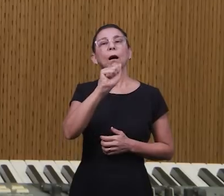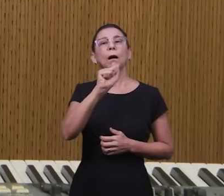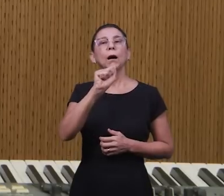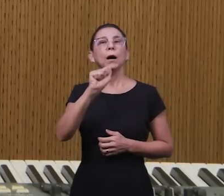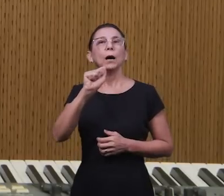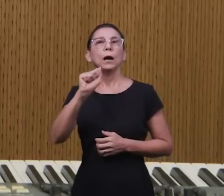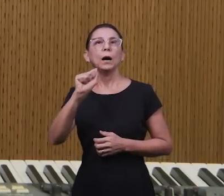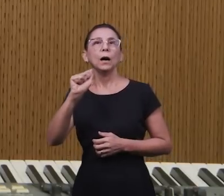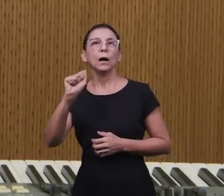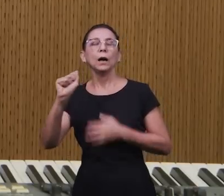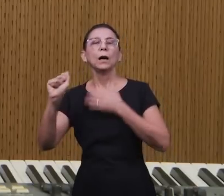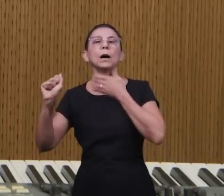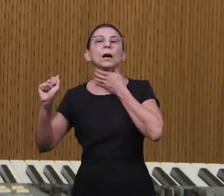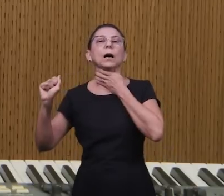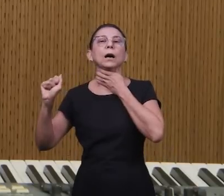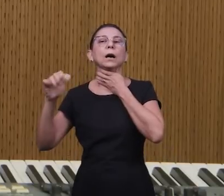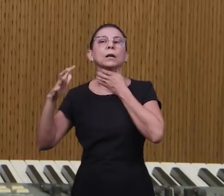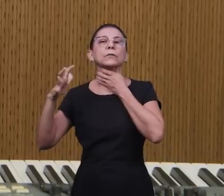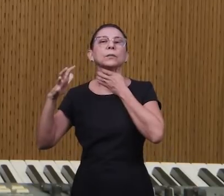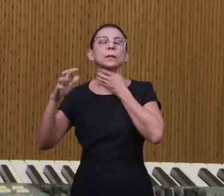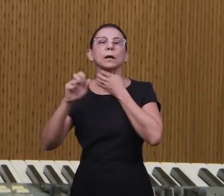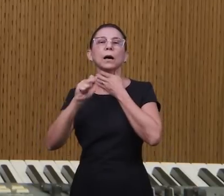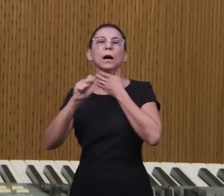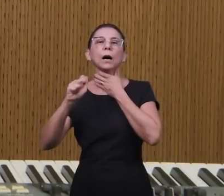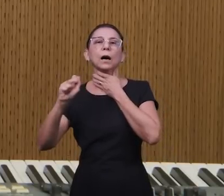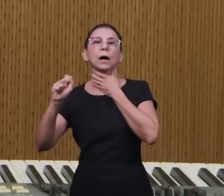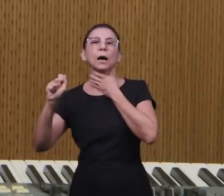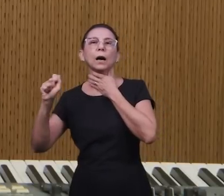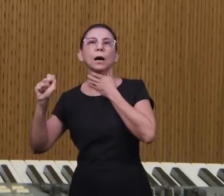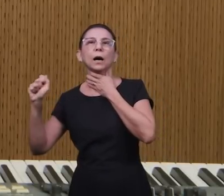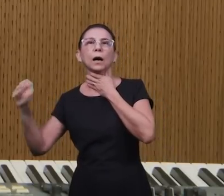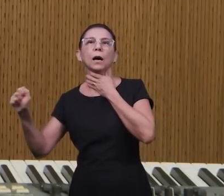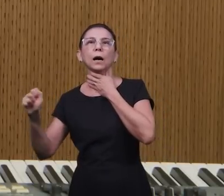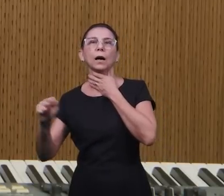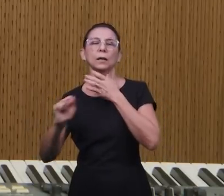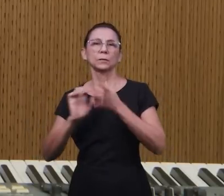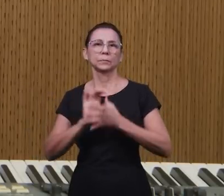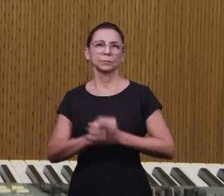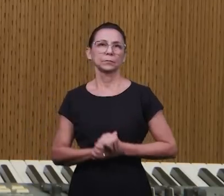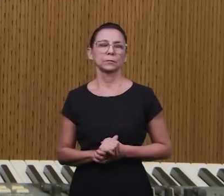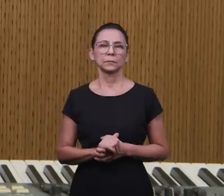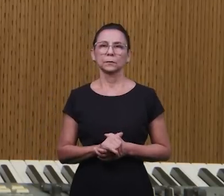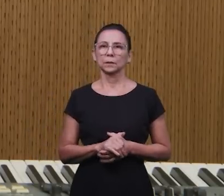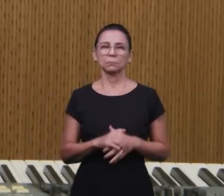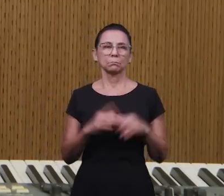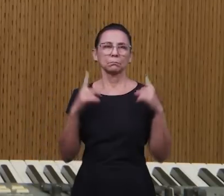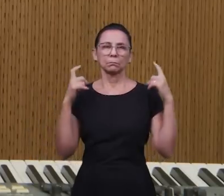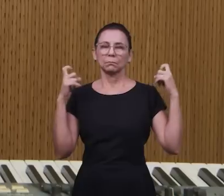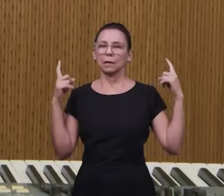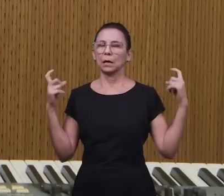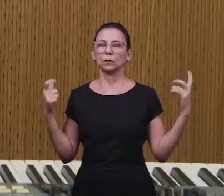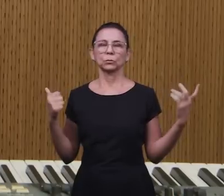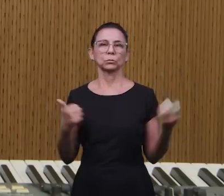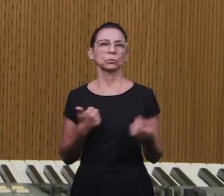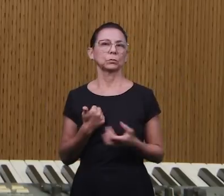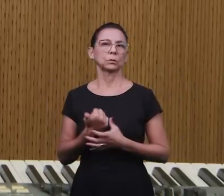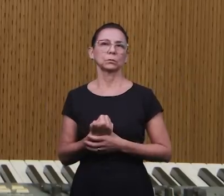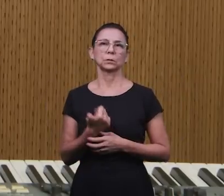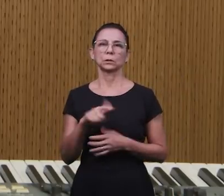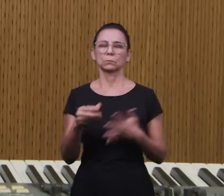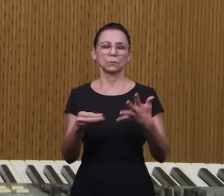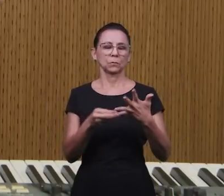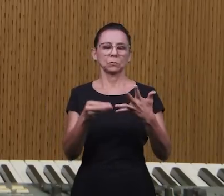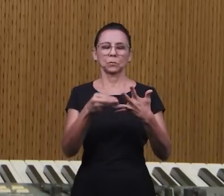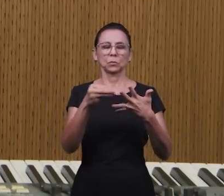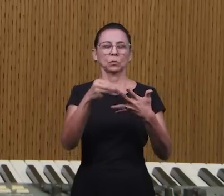que está sendo gerado aqui é um exemplo do que é o momento da fonação. Esse som sem moldes, sem nota